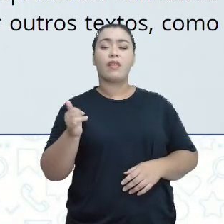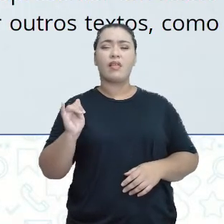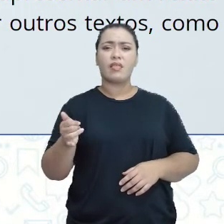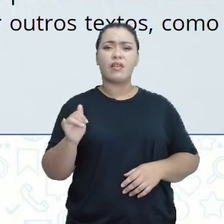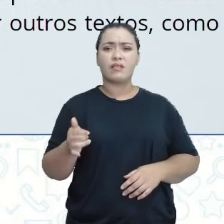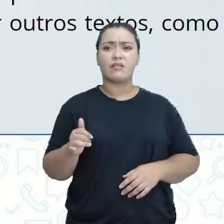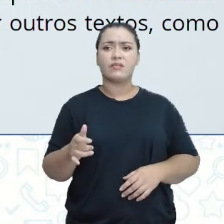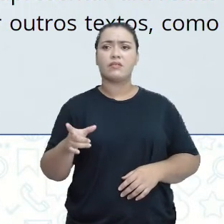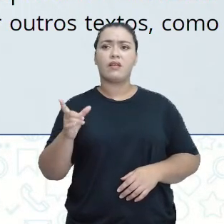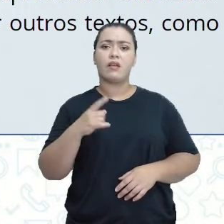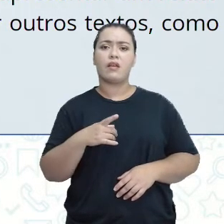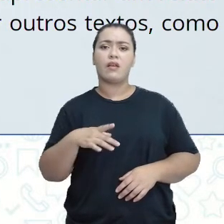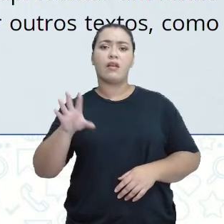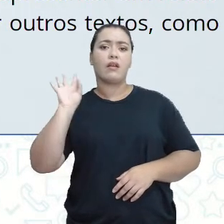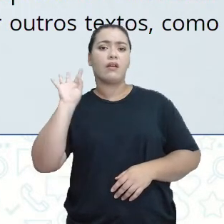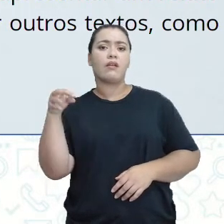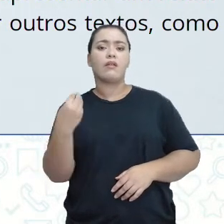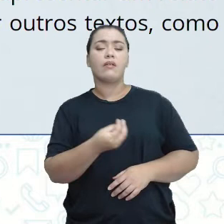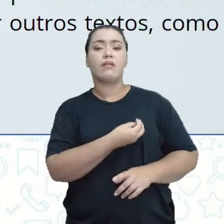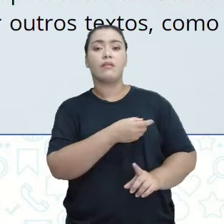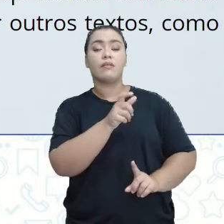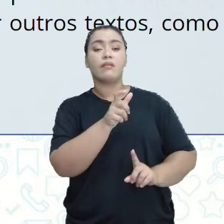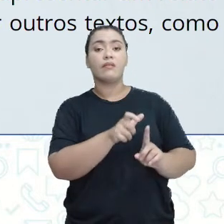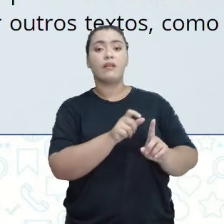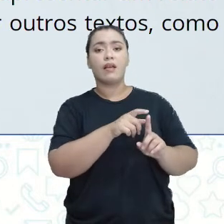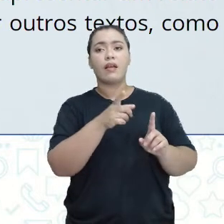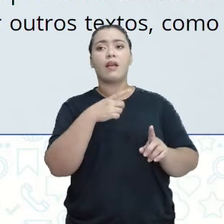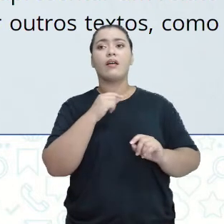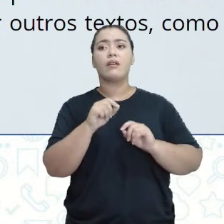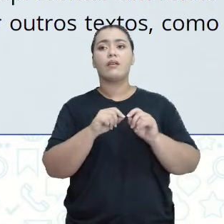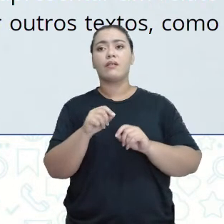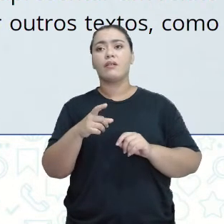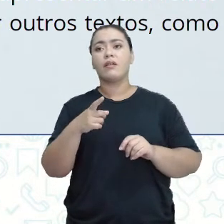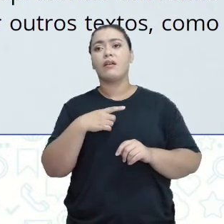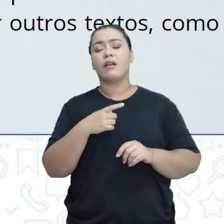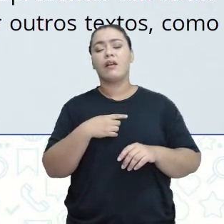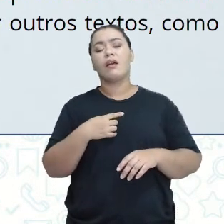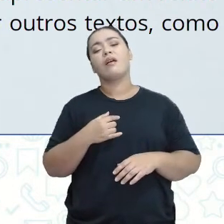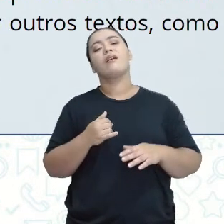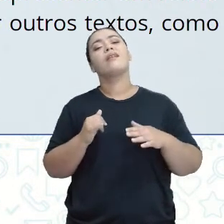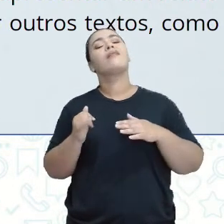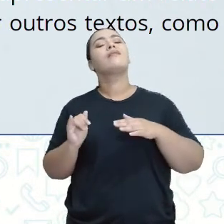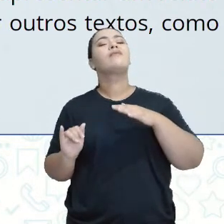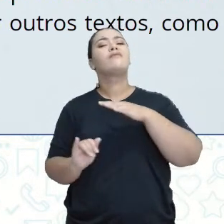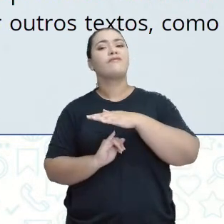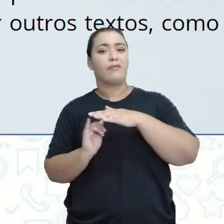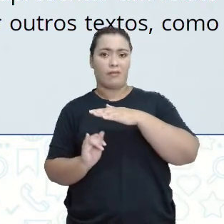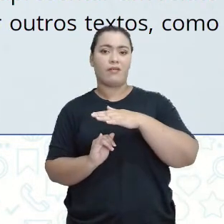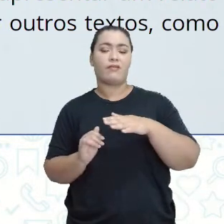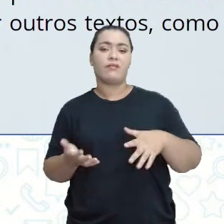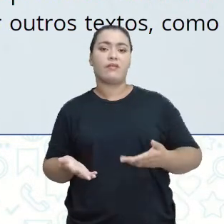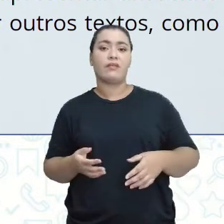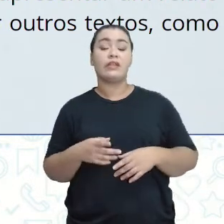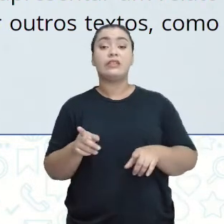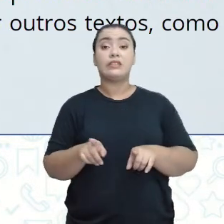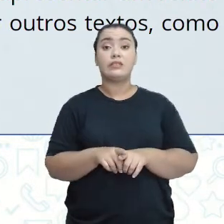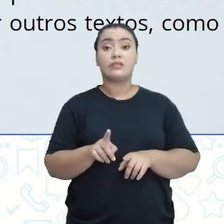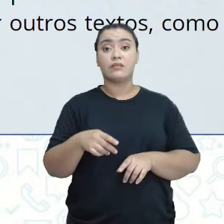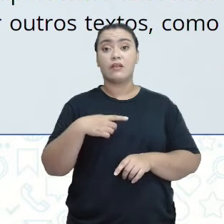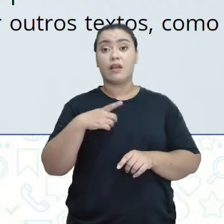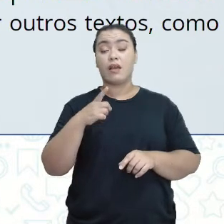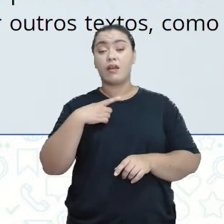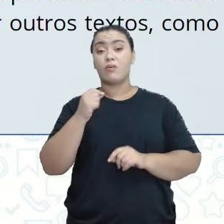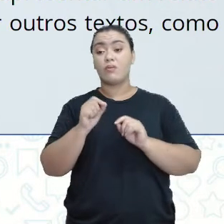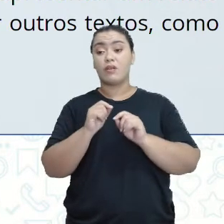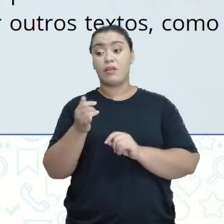apresentar a informalidade linguística, principalmente naquelas narradas em terceira pessoa. Busca-se apresentar um relato